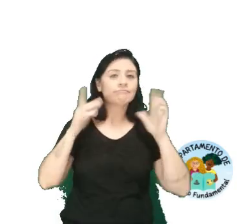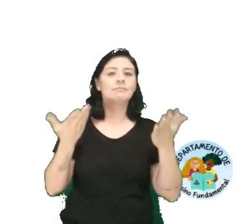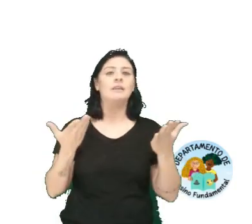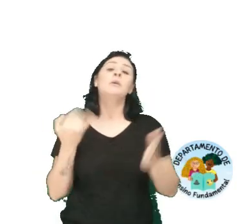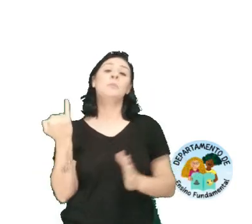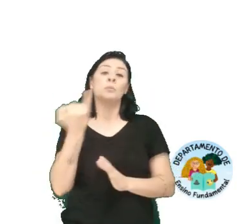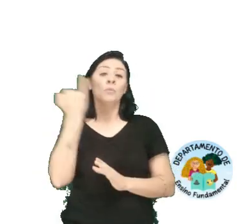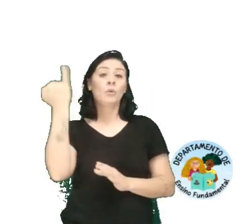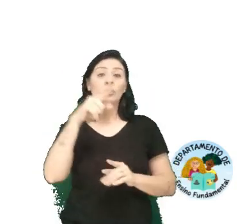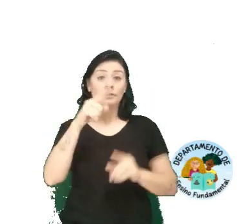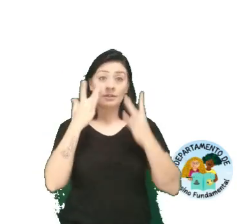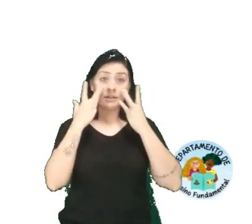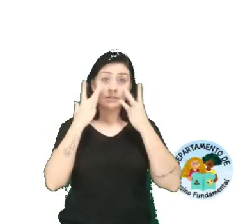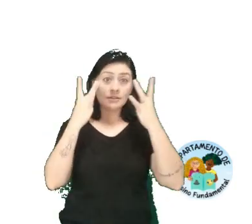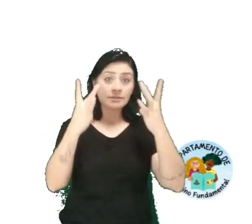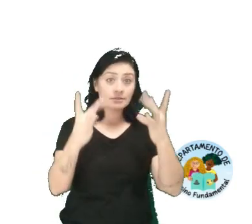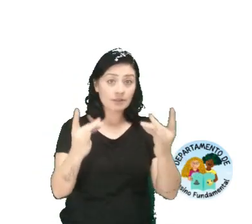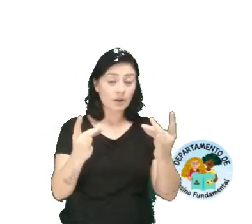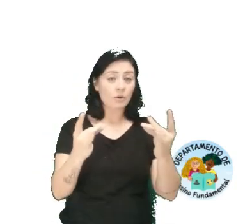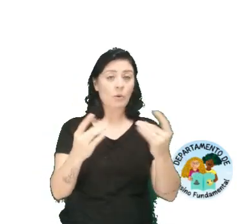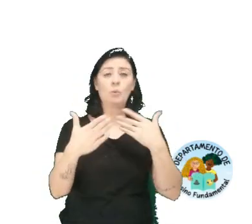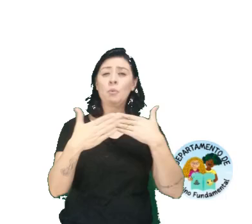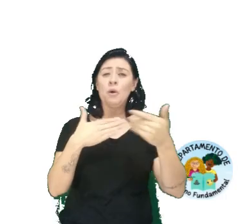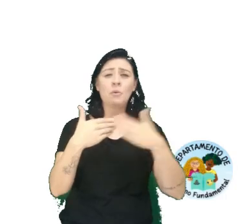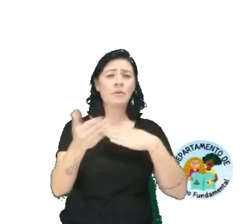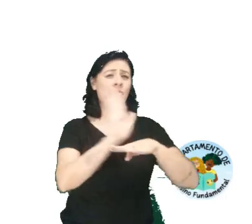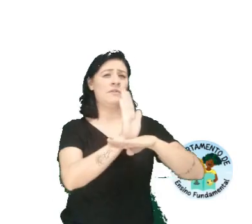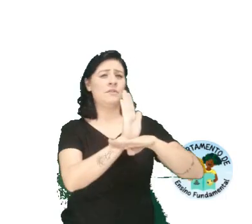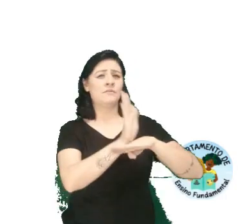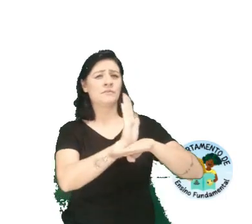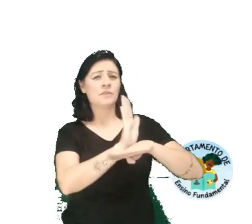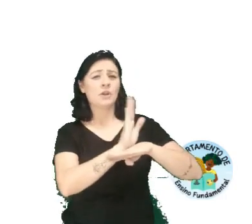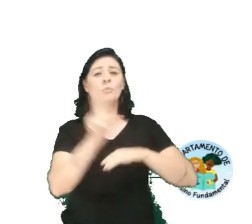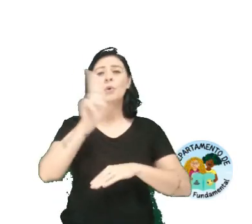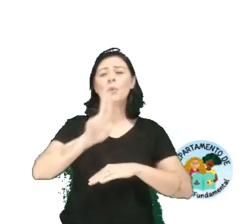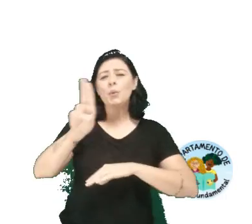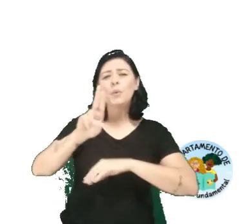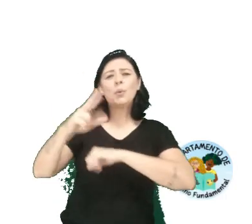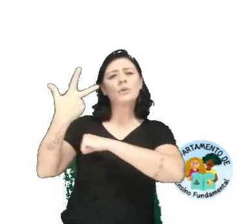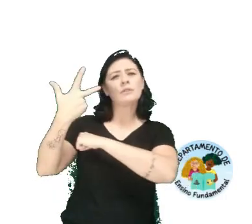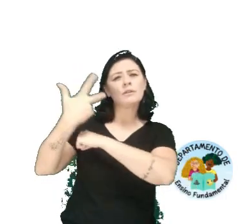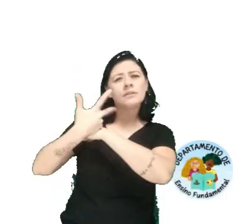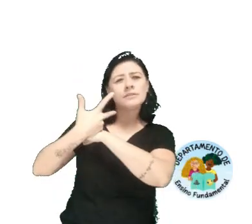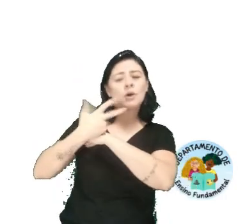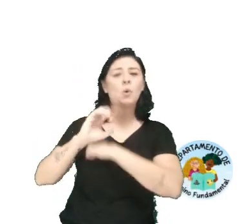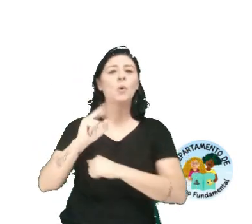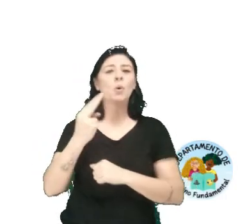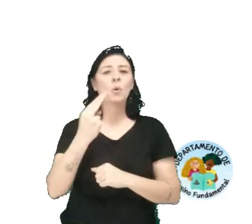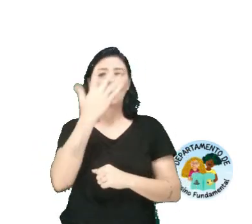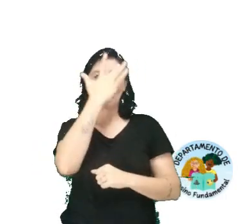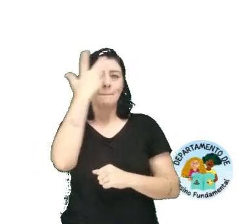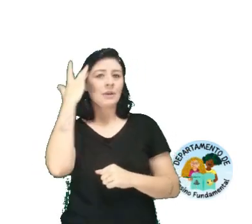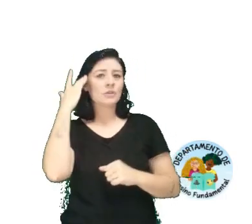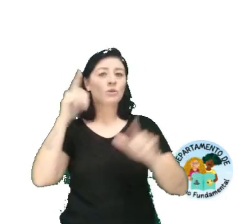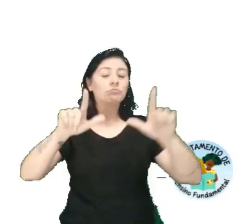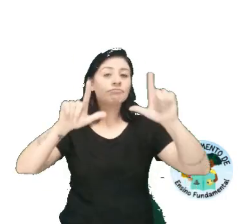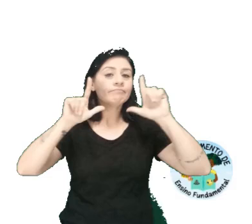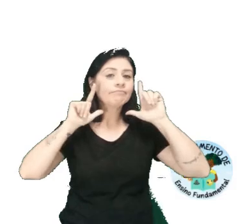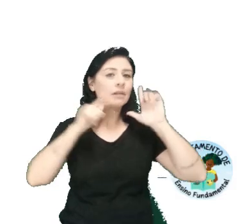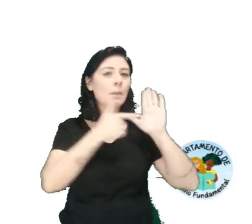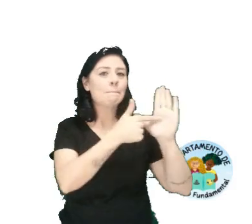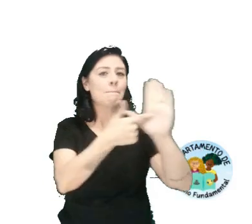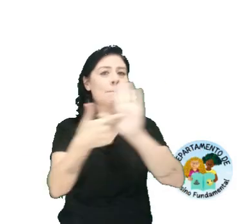atento que tudo que for utilizado nos vídeos para gravação ou pessoas que forem aparecer precisa